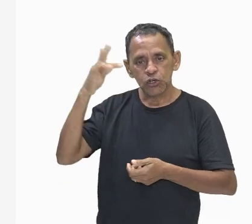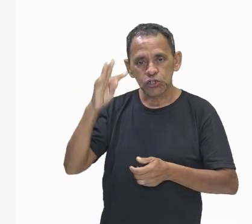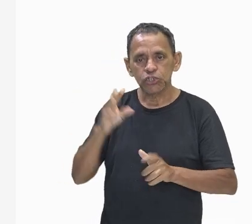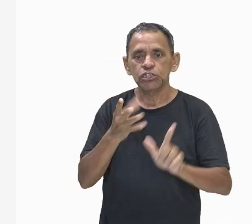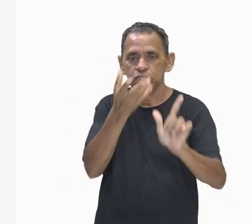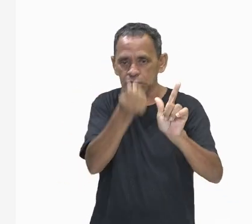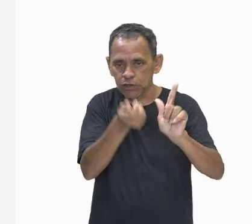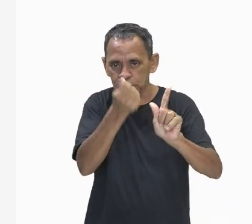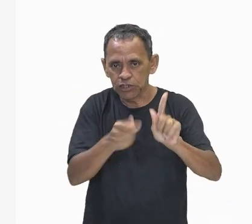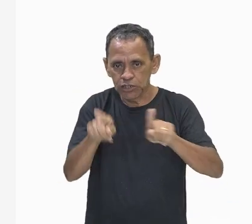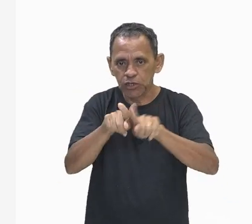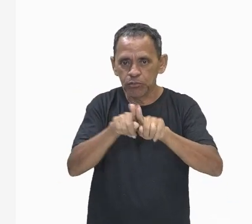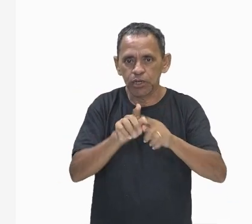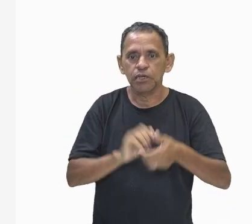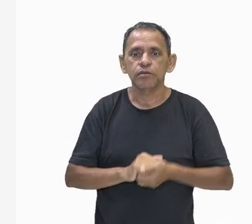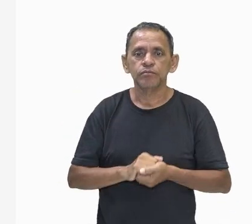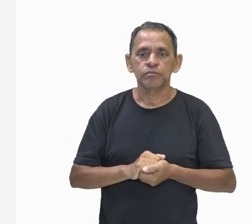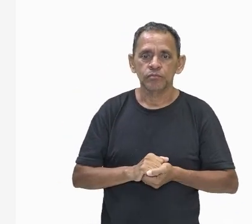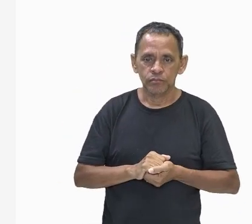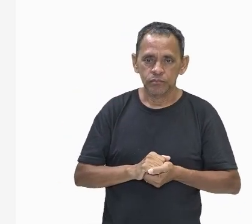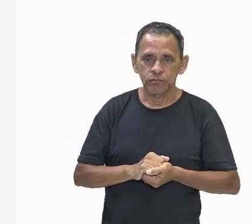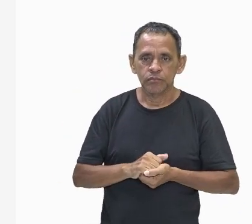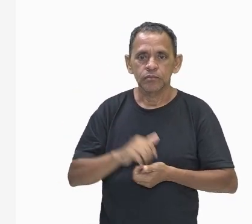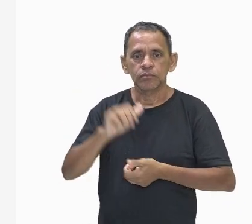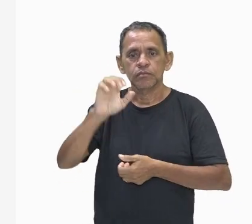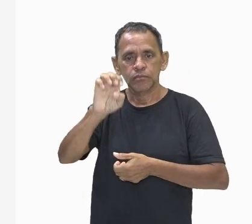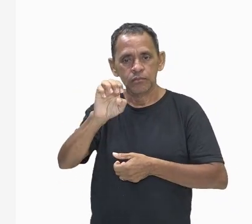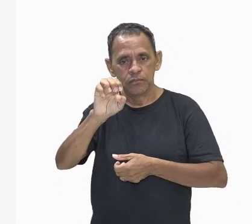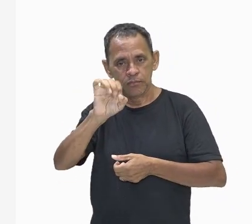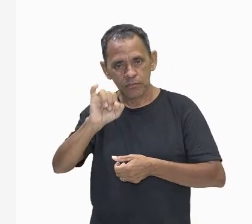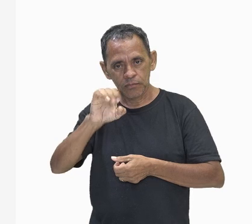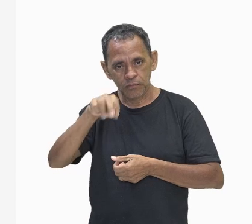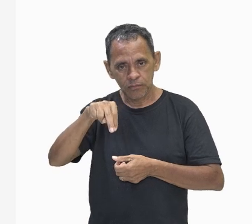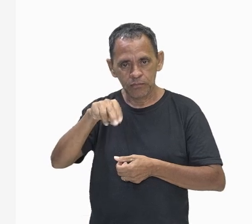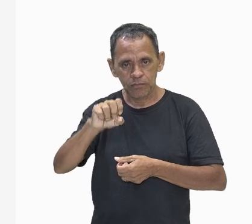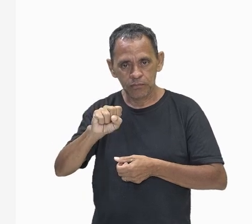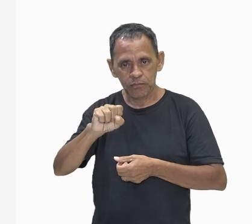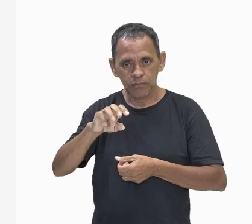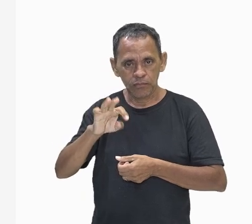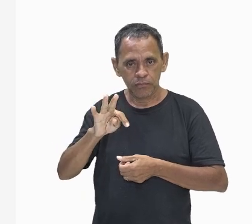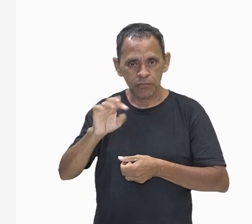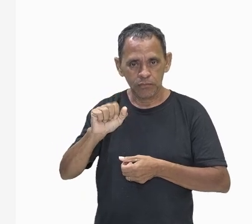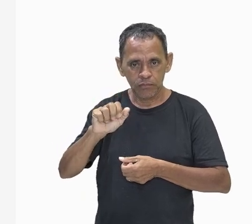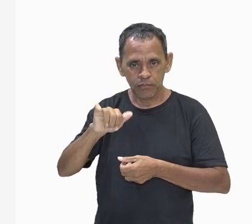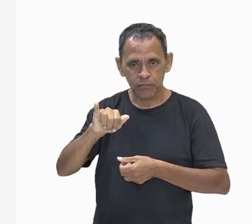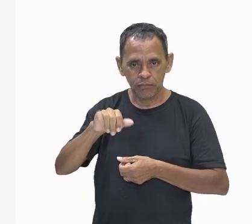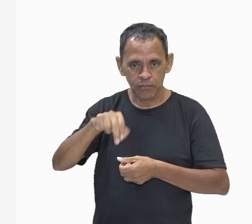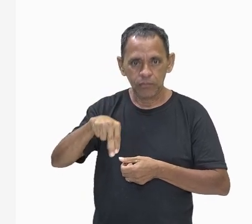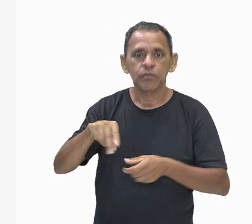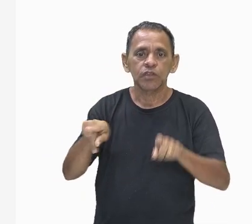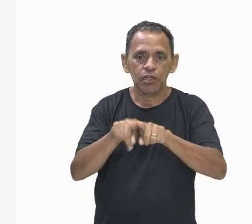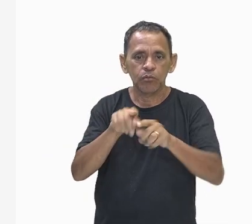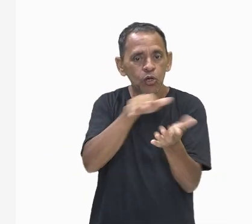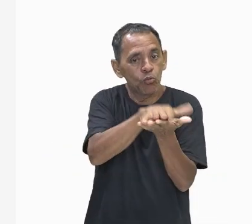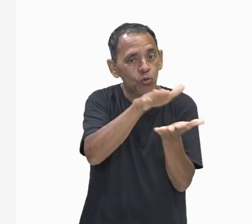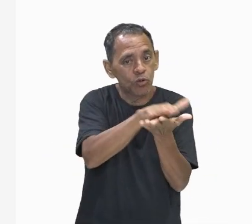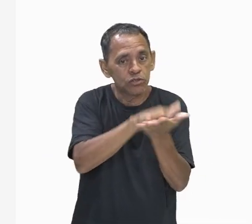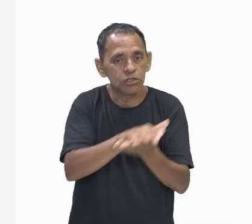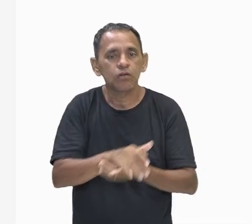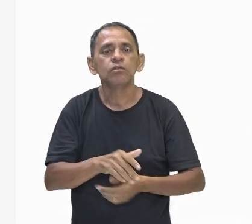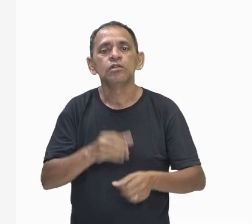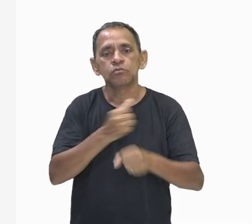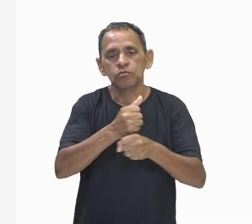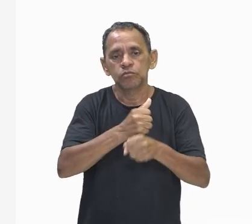Einstein, que foi precursor da relatividade geral. Essa teoria de Albert Einstein, publicada em 1915,